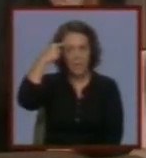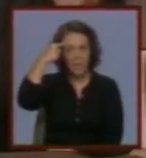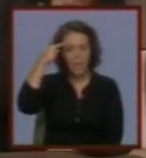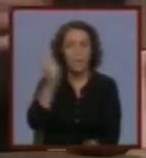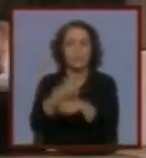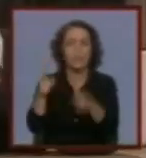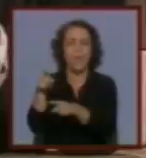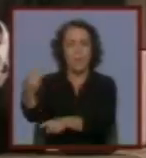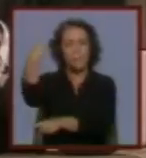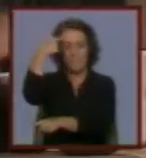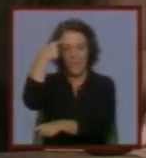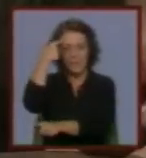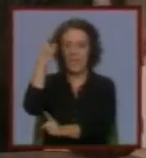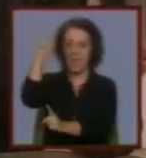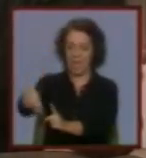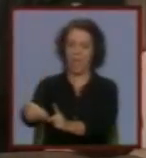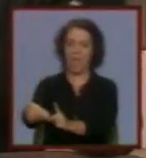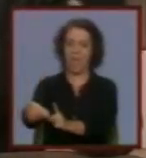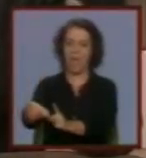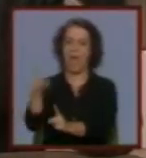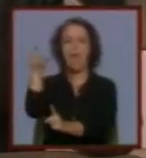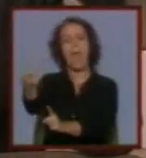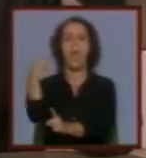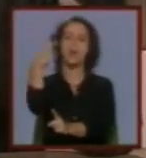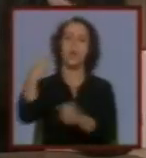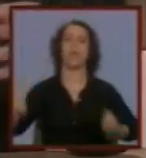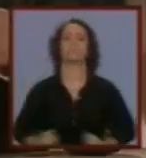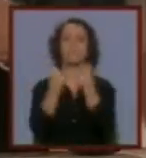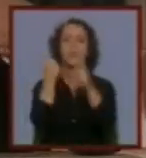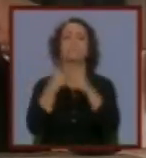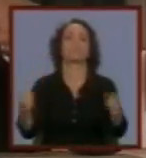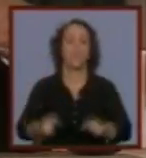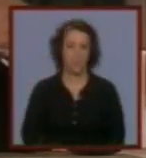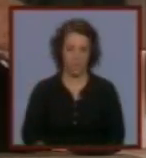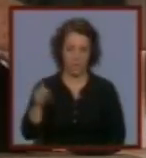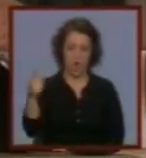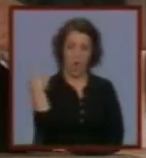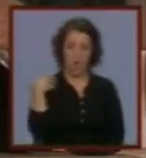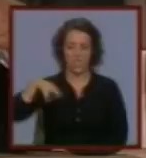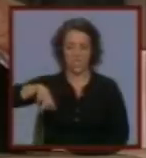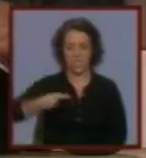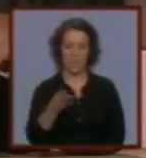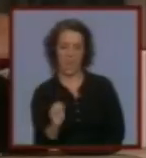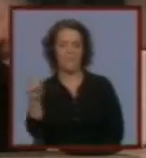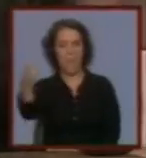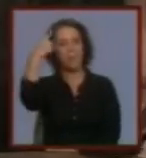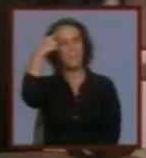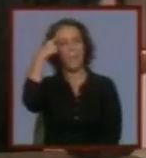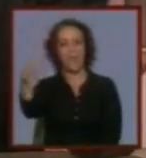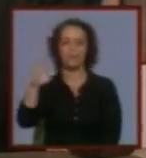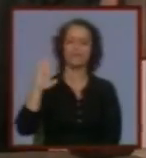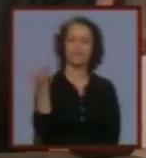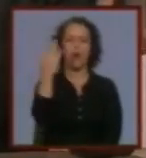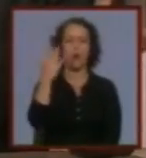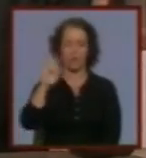que para além dele não há mais oposição e o que que o doutor Costa Neves abre pensar que ele é a pessoa